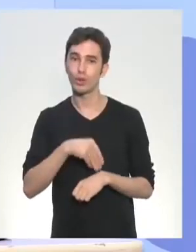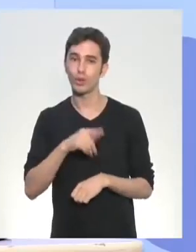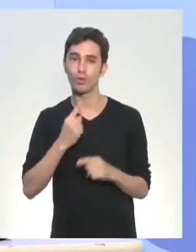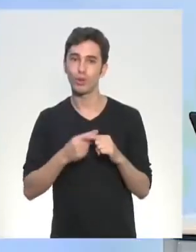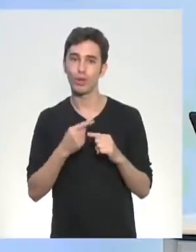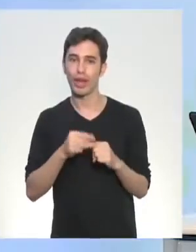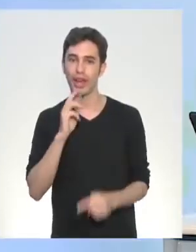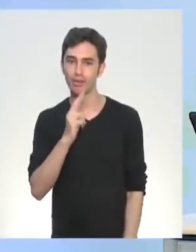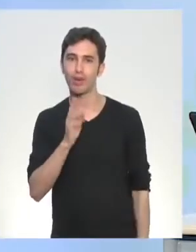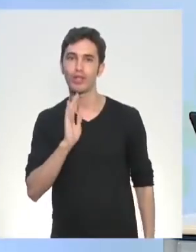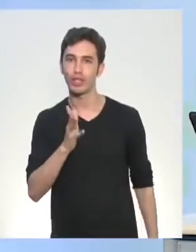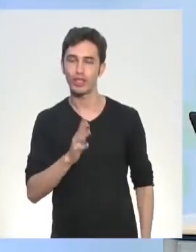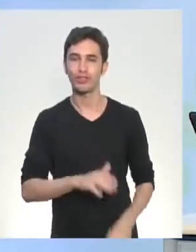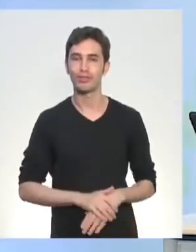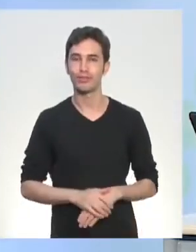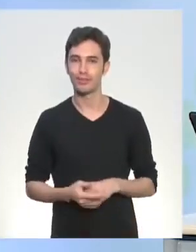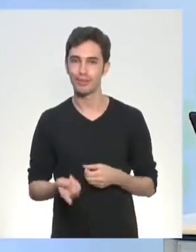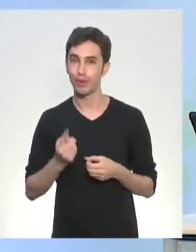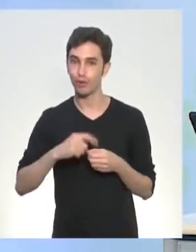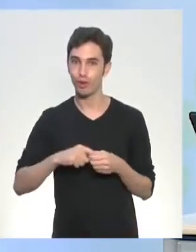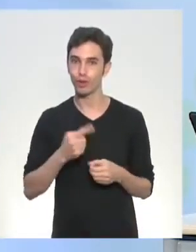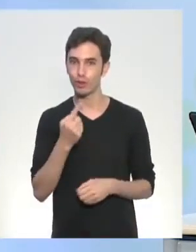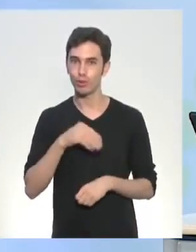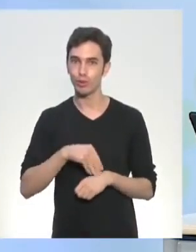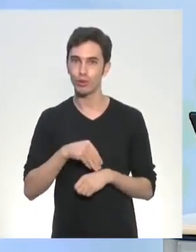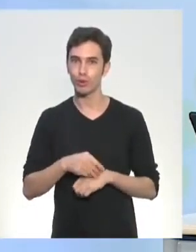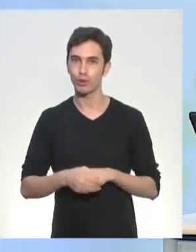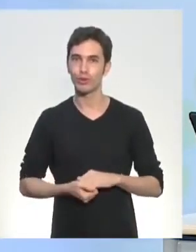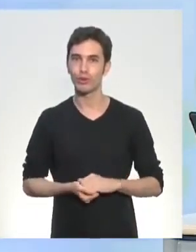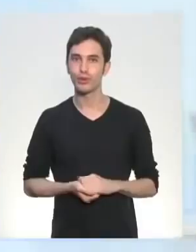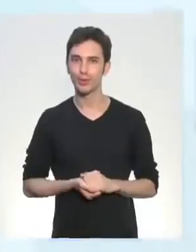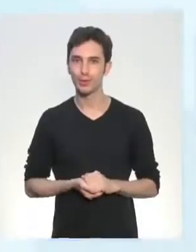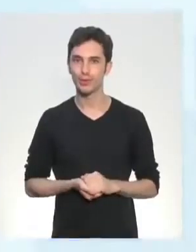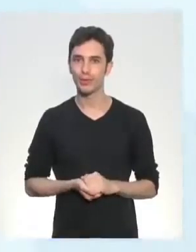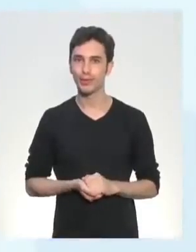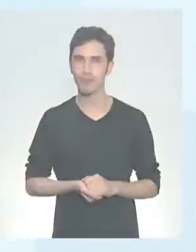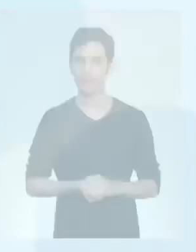no chat. Ok, voltamos em 1 minuto, coloca a alternativa para mim lá. Tchau, tchau.